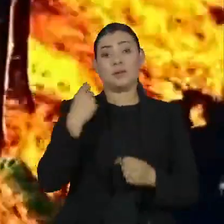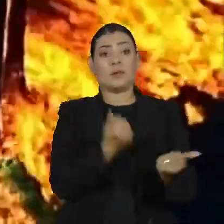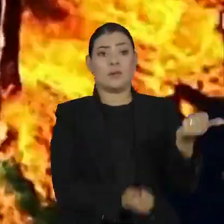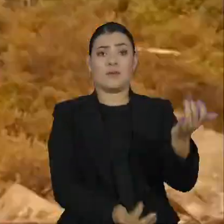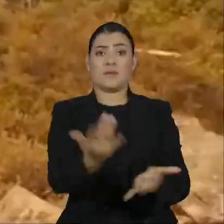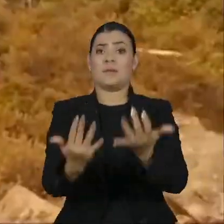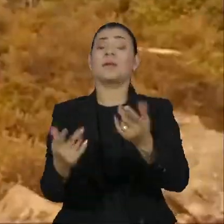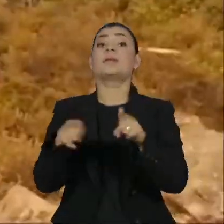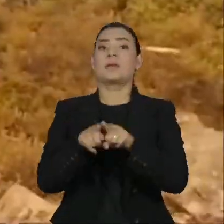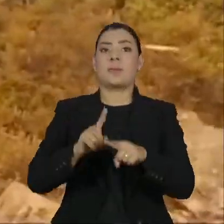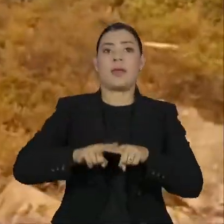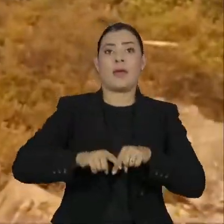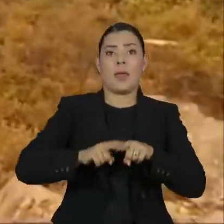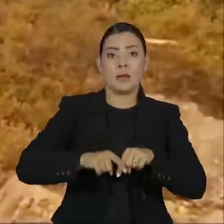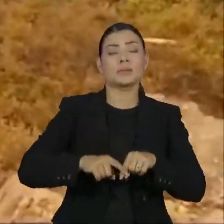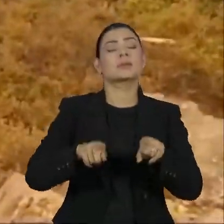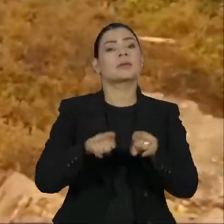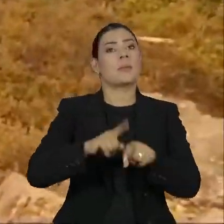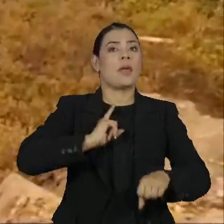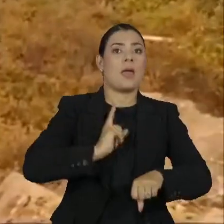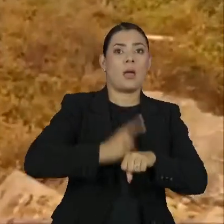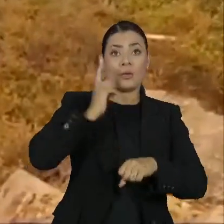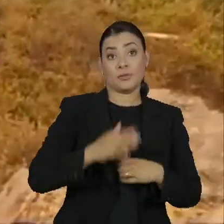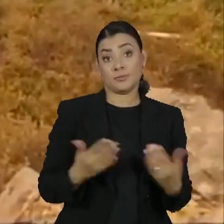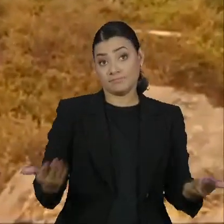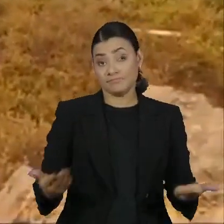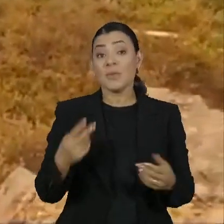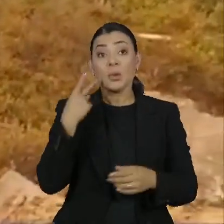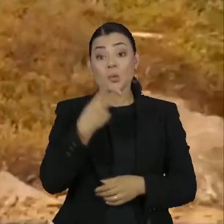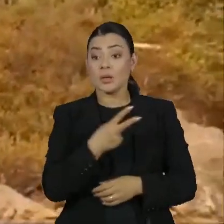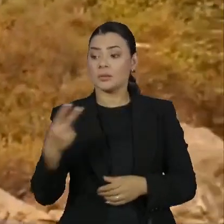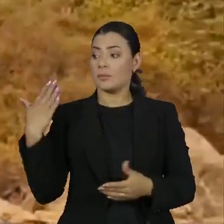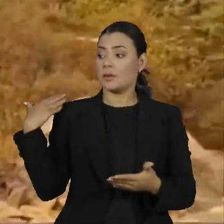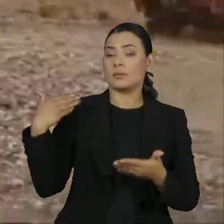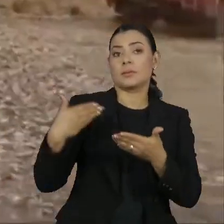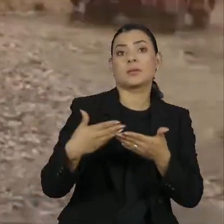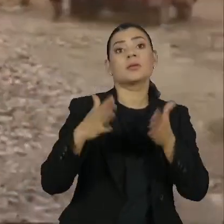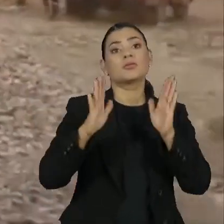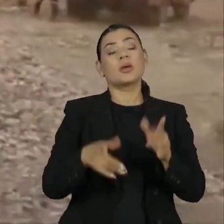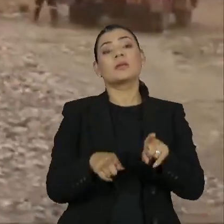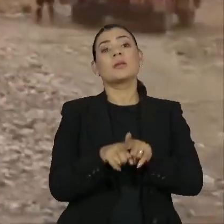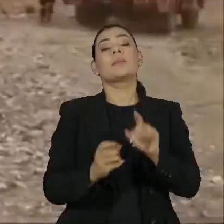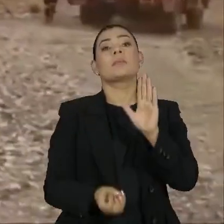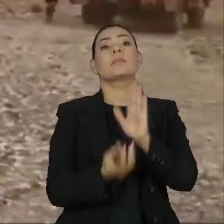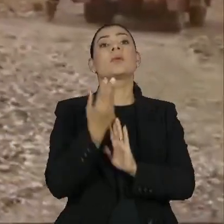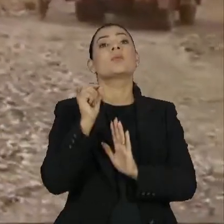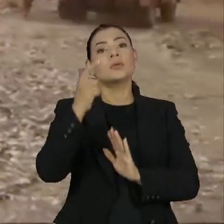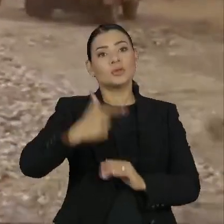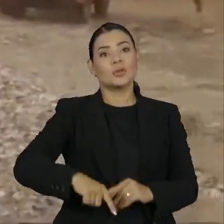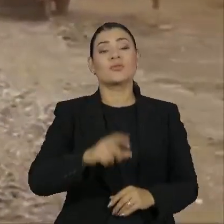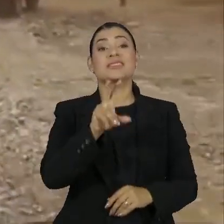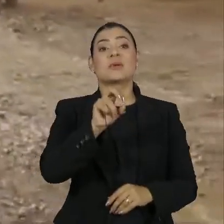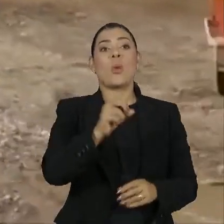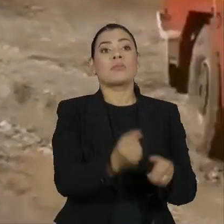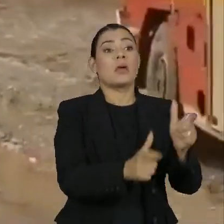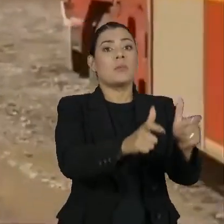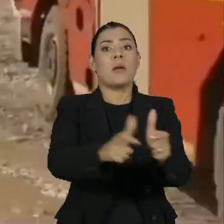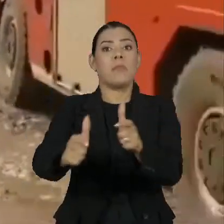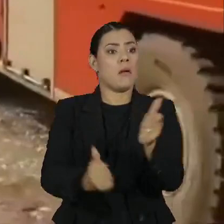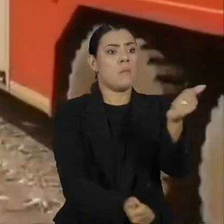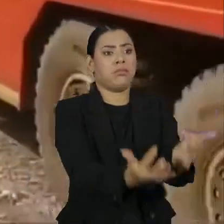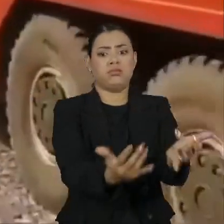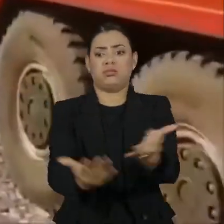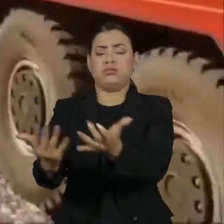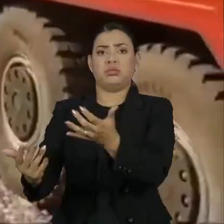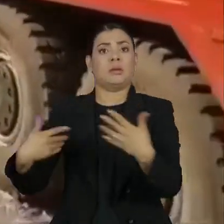incêndios agora na Grécia também são recordes nas últimas duas semanas surgiram em média 50 novos focos por dia deixando